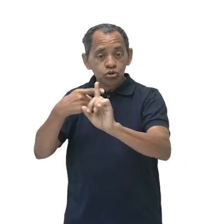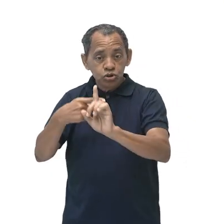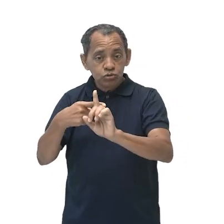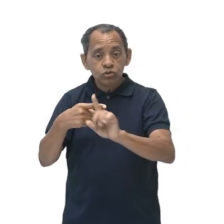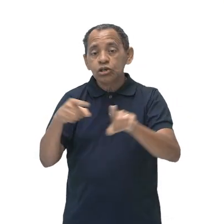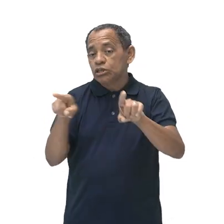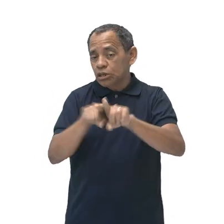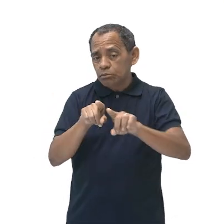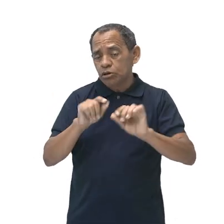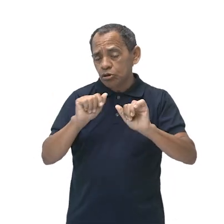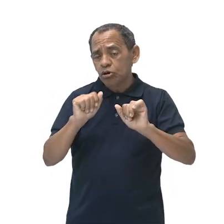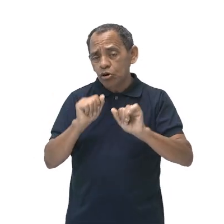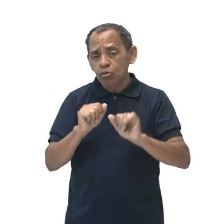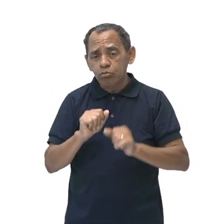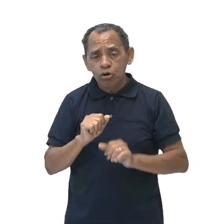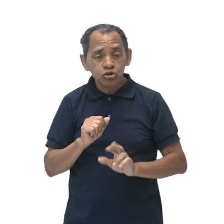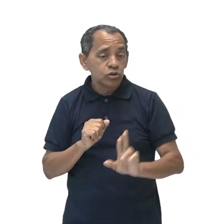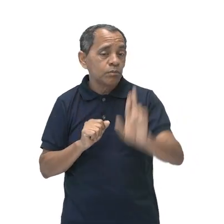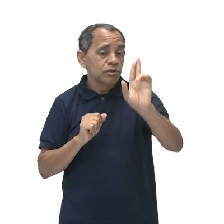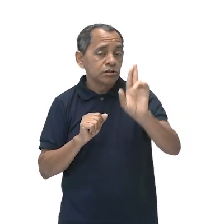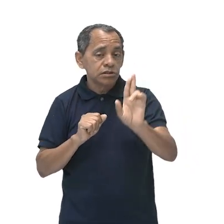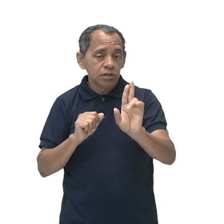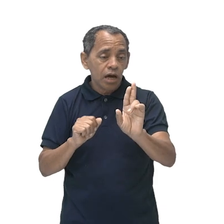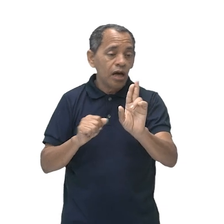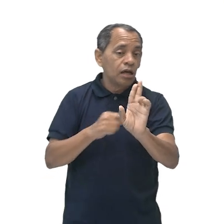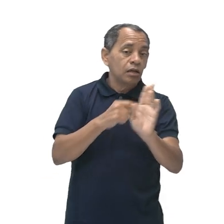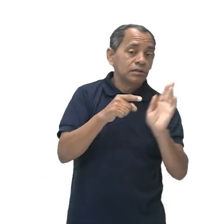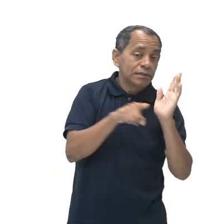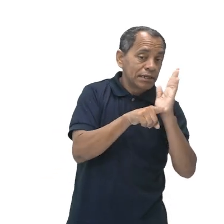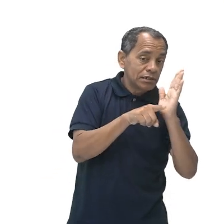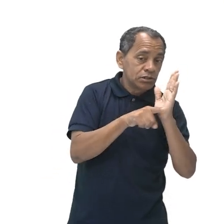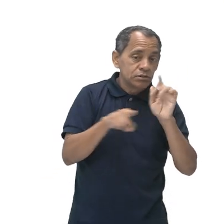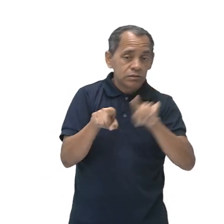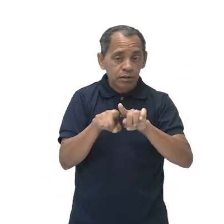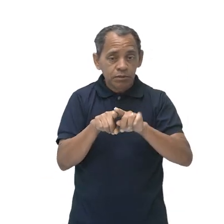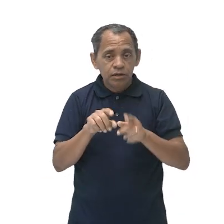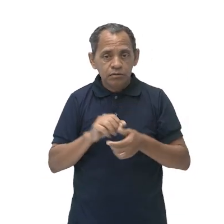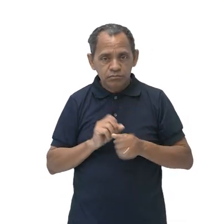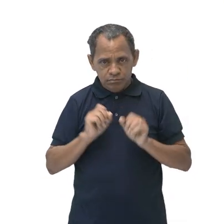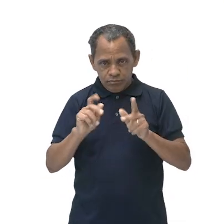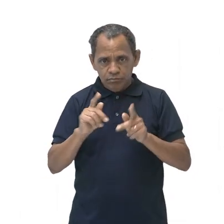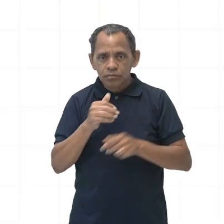também representá-los para o lado negativo. Ok?